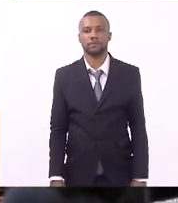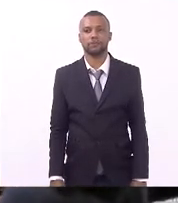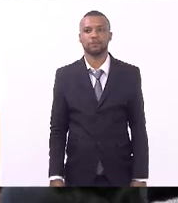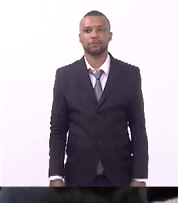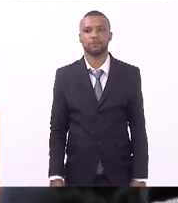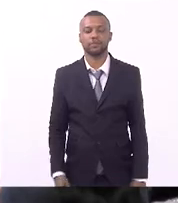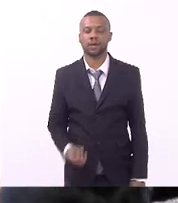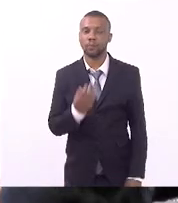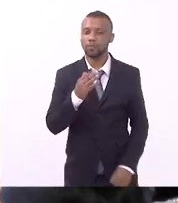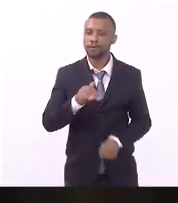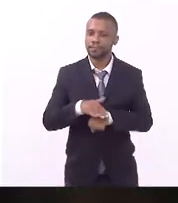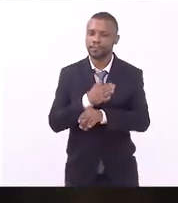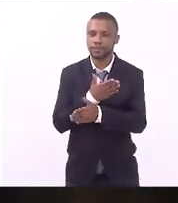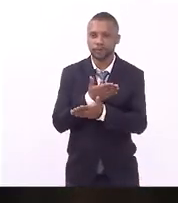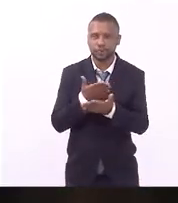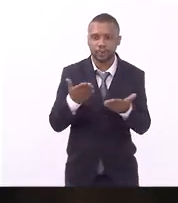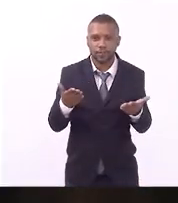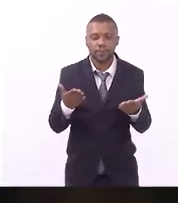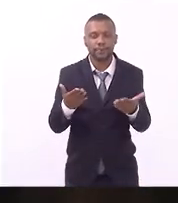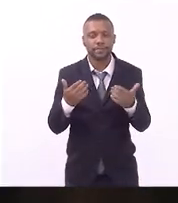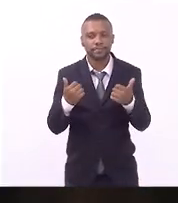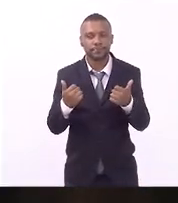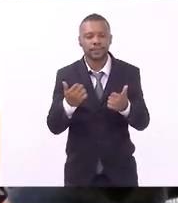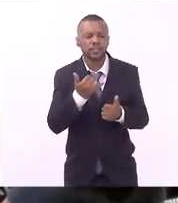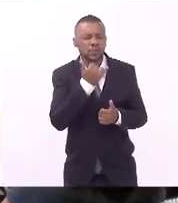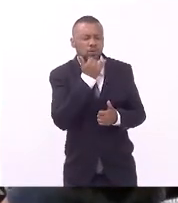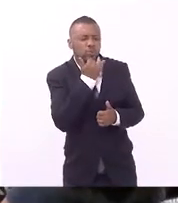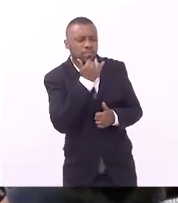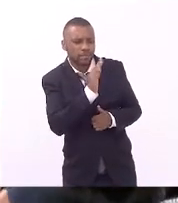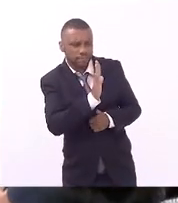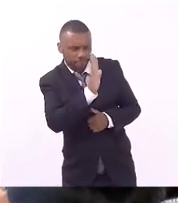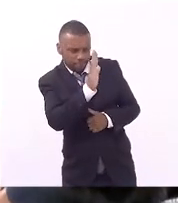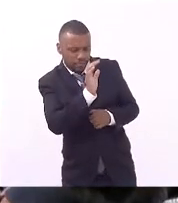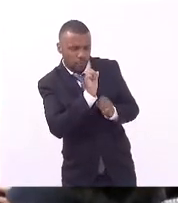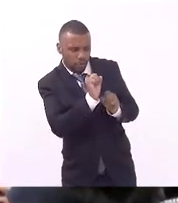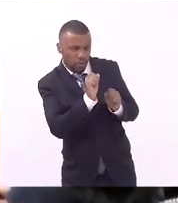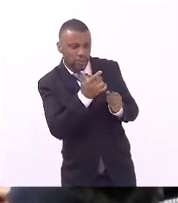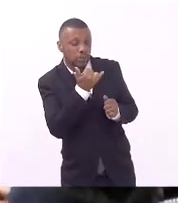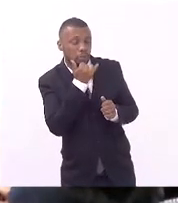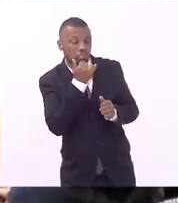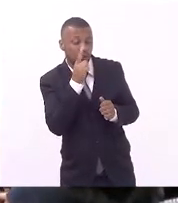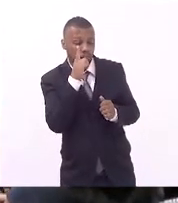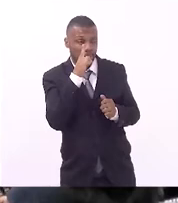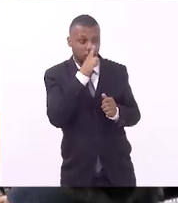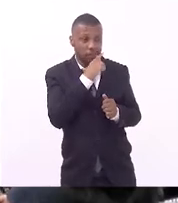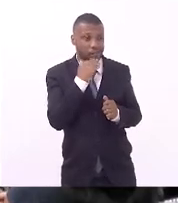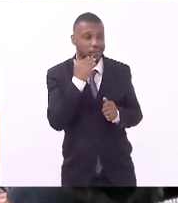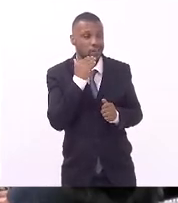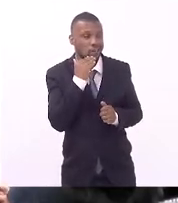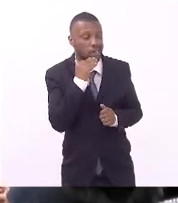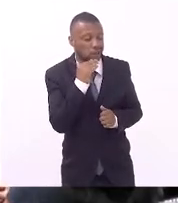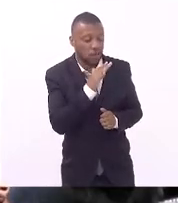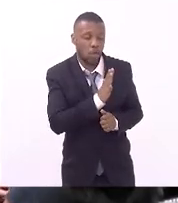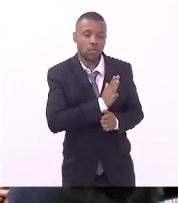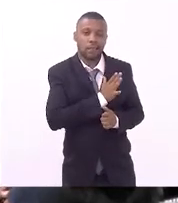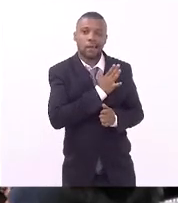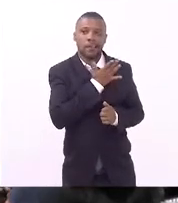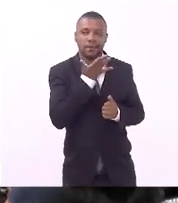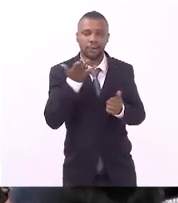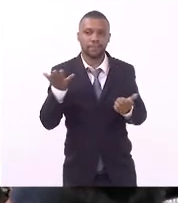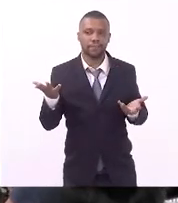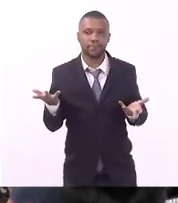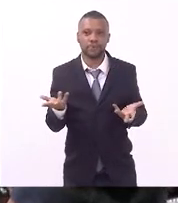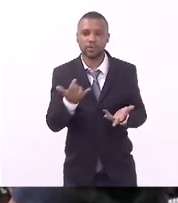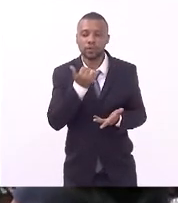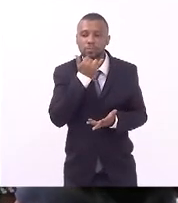Boa noite a todas e todos. Cristina, você me permite? Claro. Eu cometi uma gafe terrível.